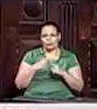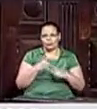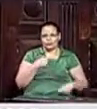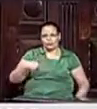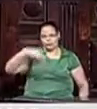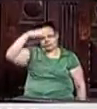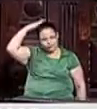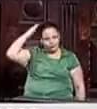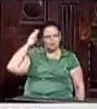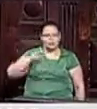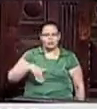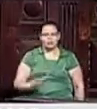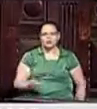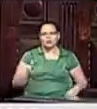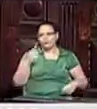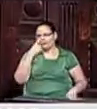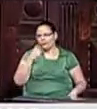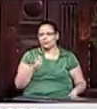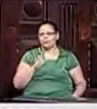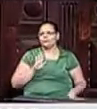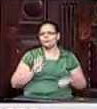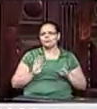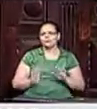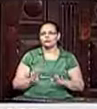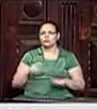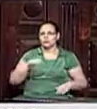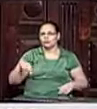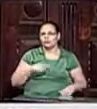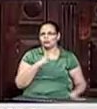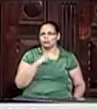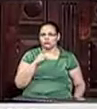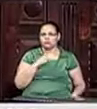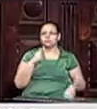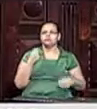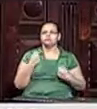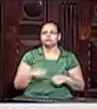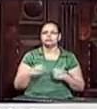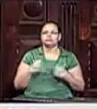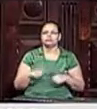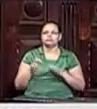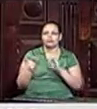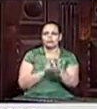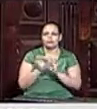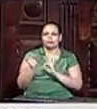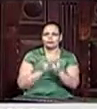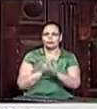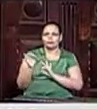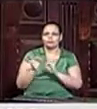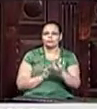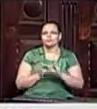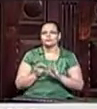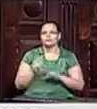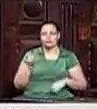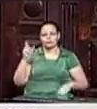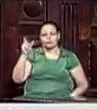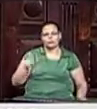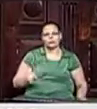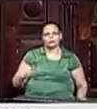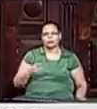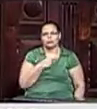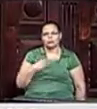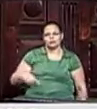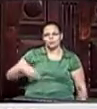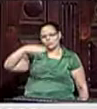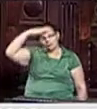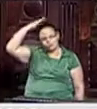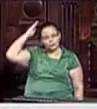de podre, mas é insuficiente. Nós temos que derrubar o projeto simbolizado no Temer,